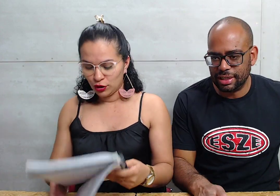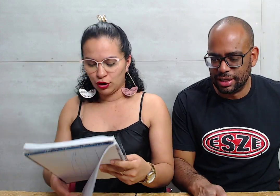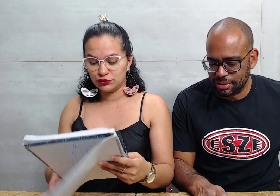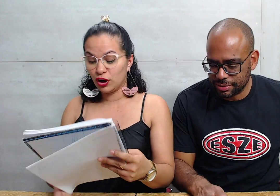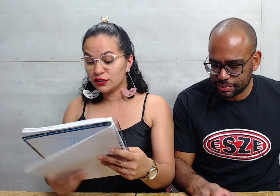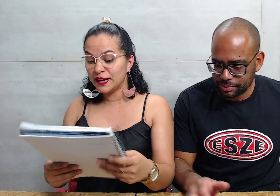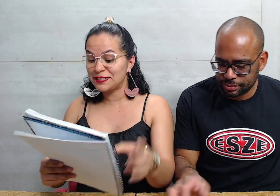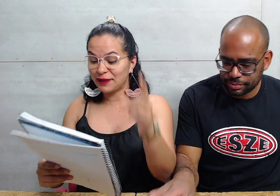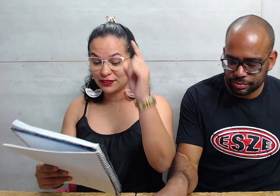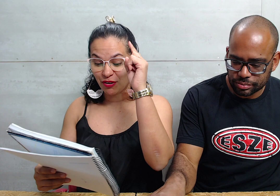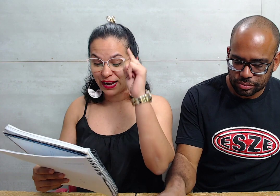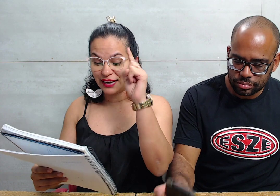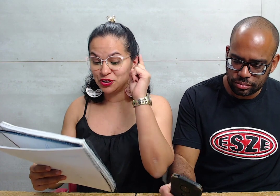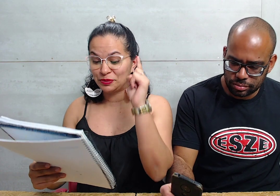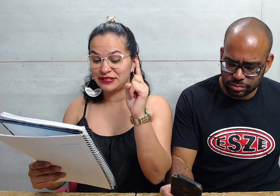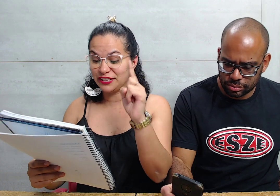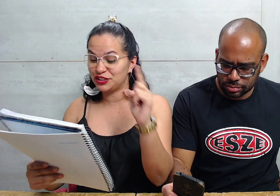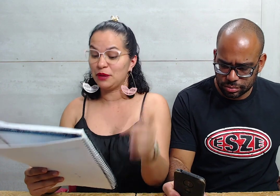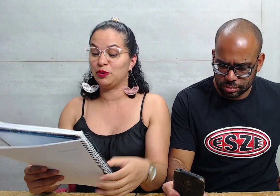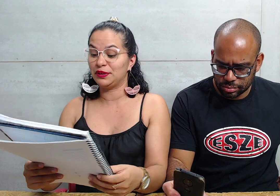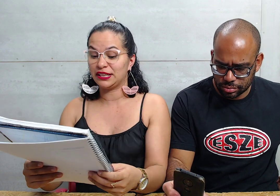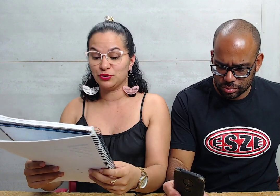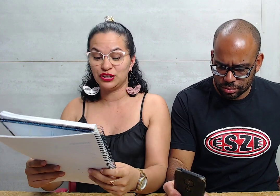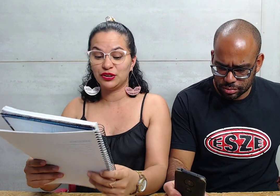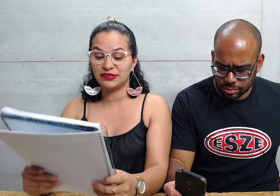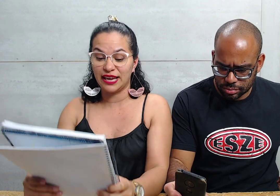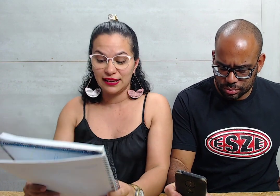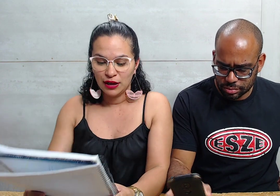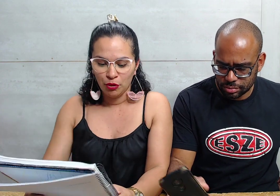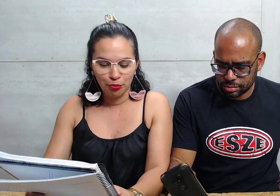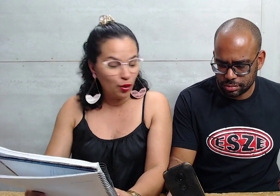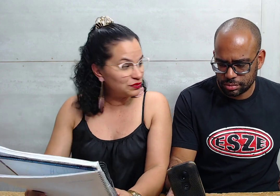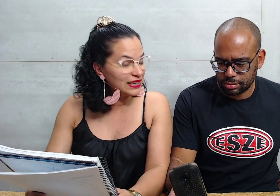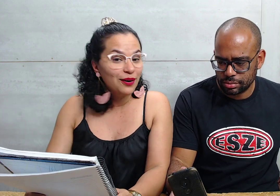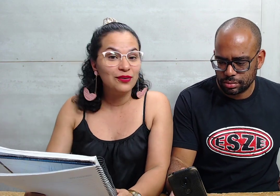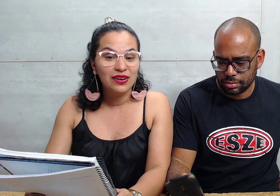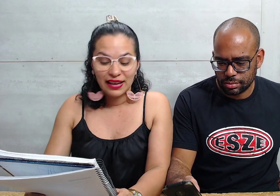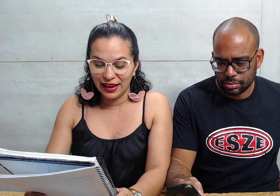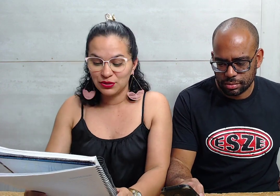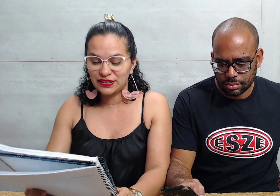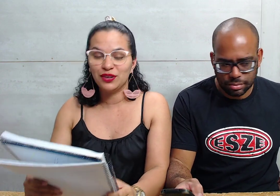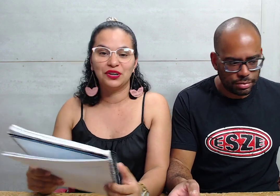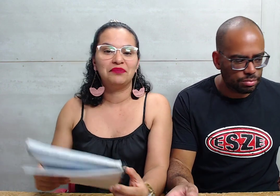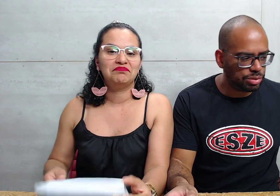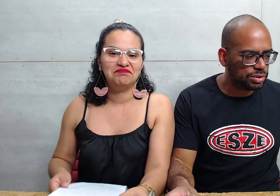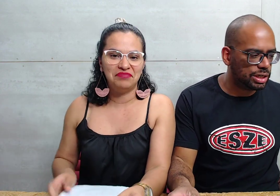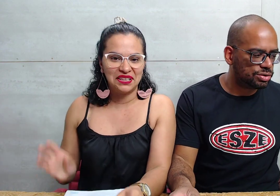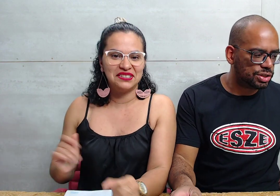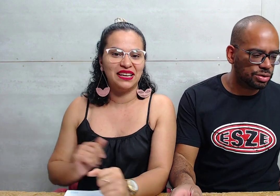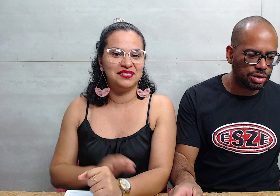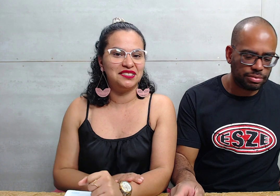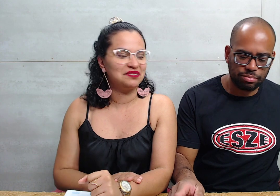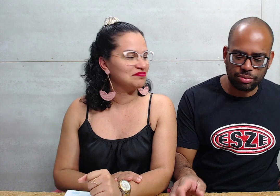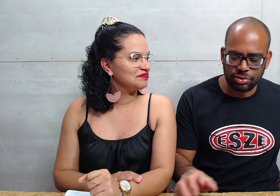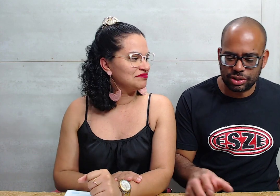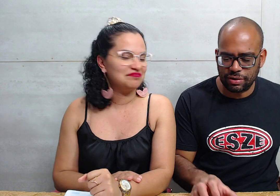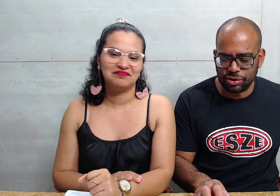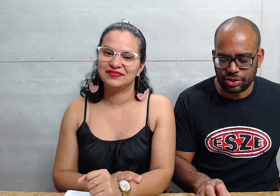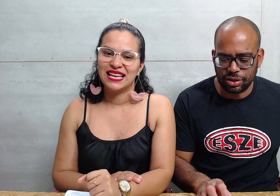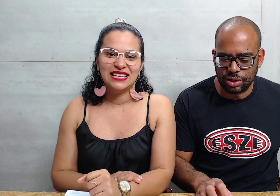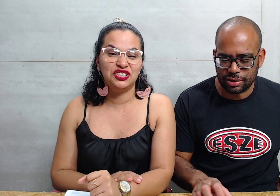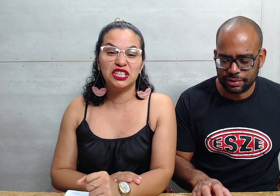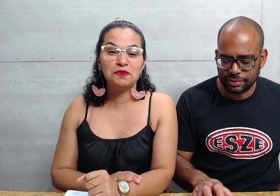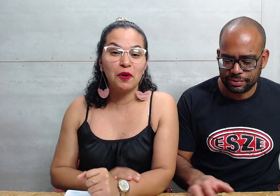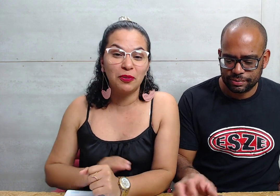Chá comigo. Entendeu? Com todo respeito ao cargo de presidente da República que o senhor tem, bundão é o senhor. Bundão é o senhor. Bumbunzão